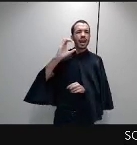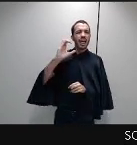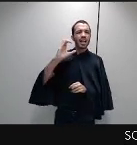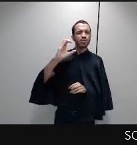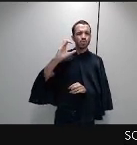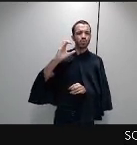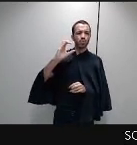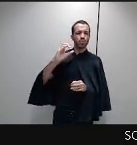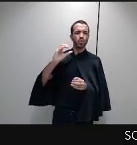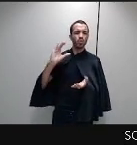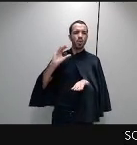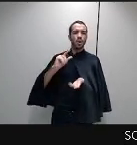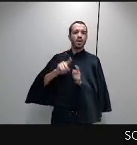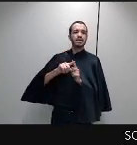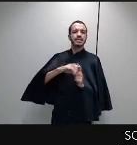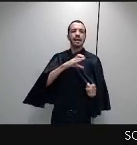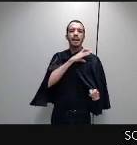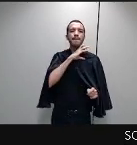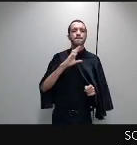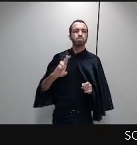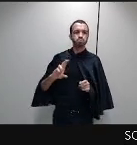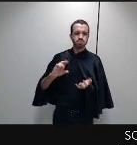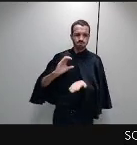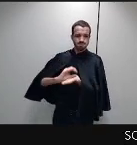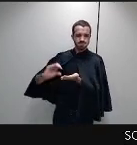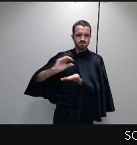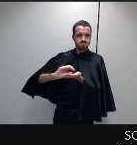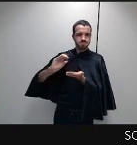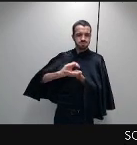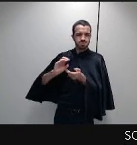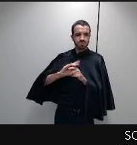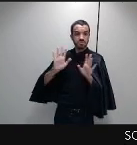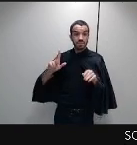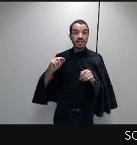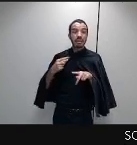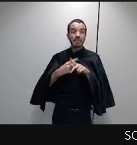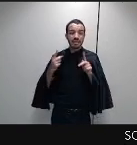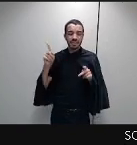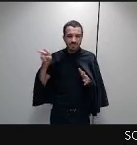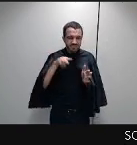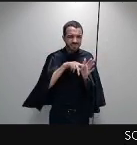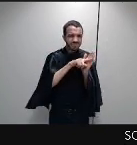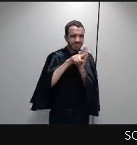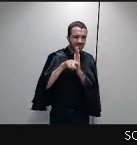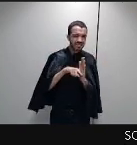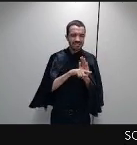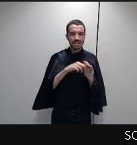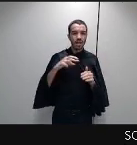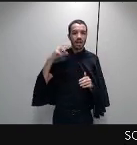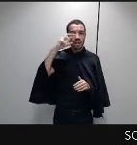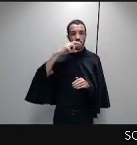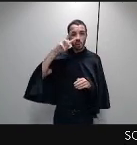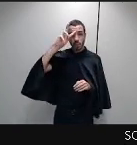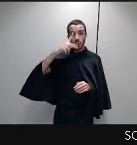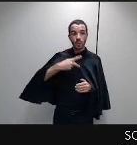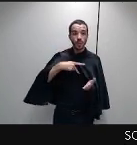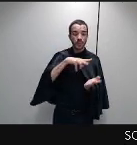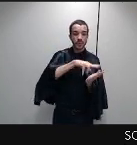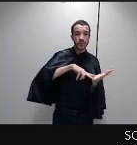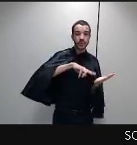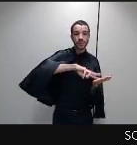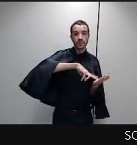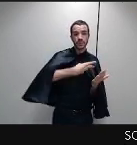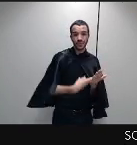me parece que houve ele se buscou uma interpretação um lugar antigo e talvez tenha sido além daquilo que realmente